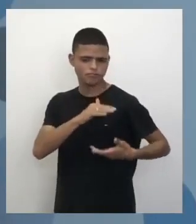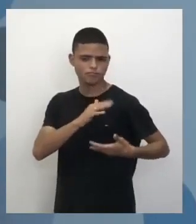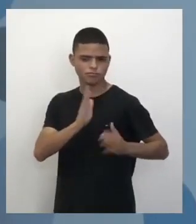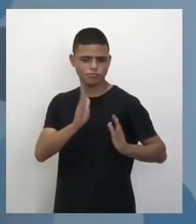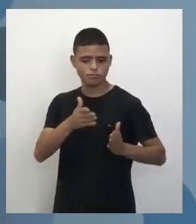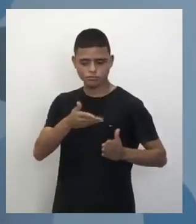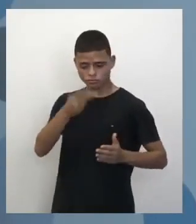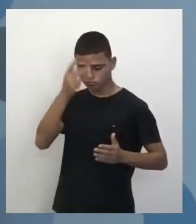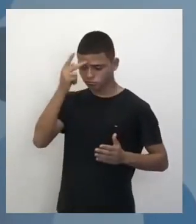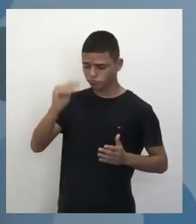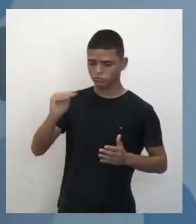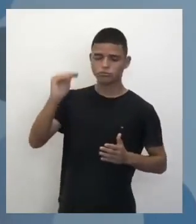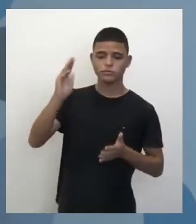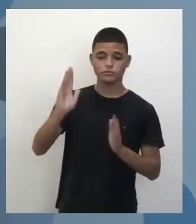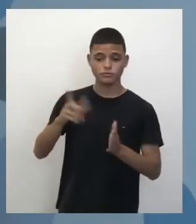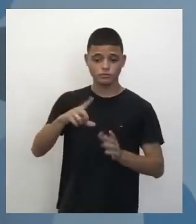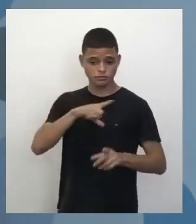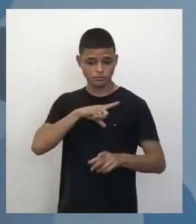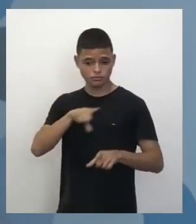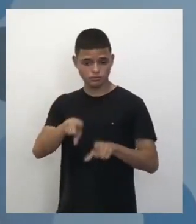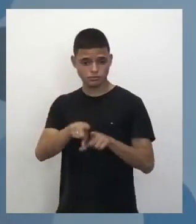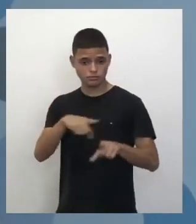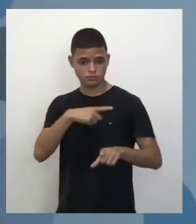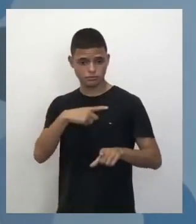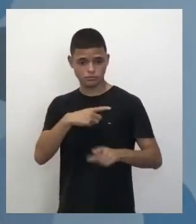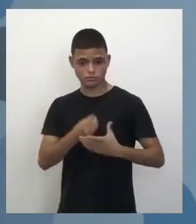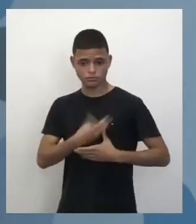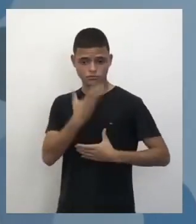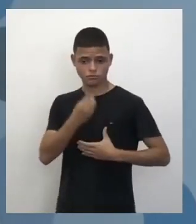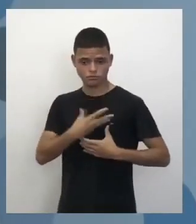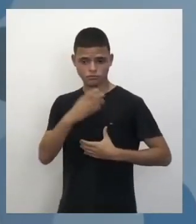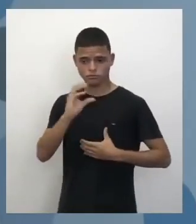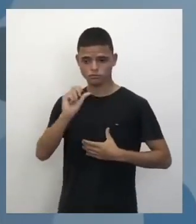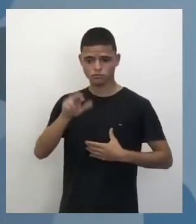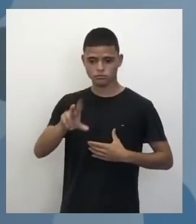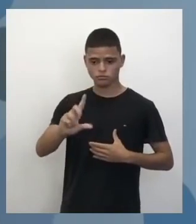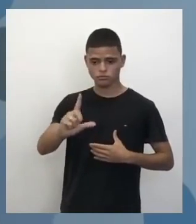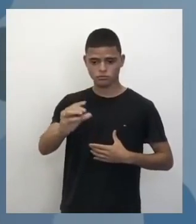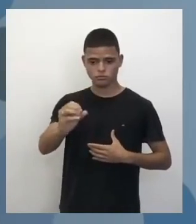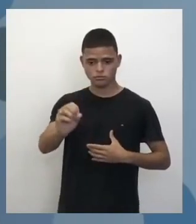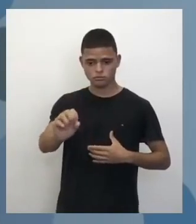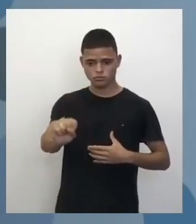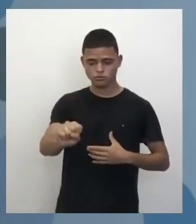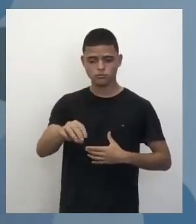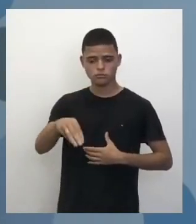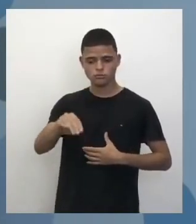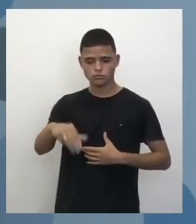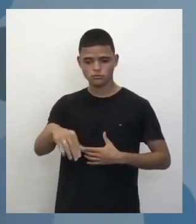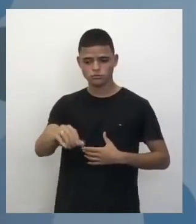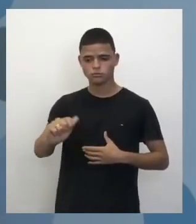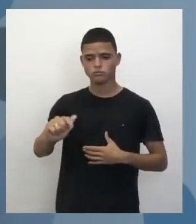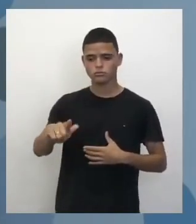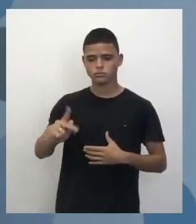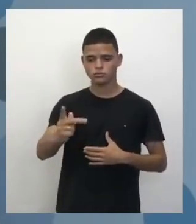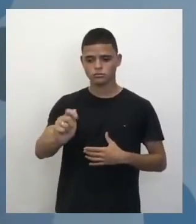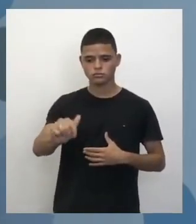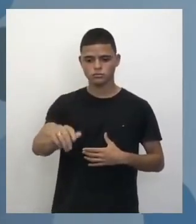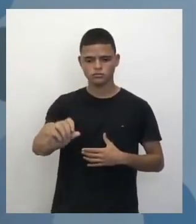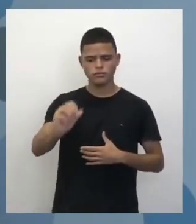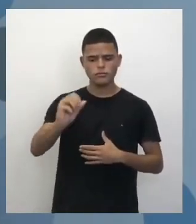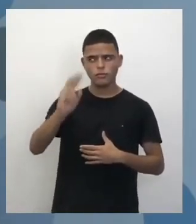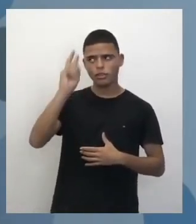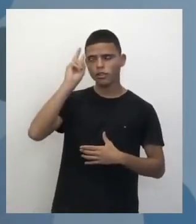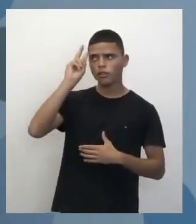adulto. Tem um outro poema do Carlos Drummond chamado Confissão de Itabirano, Confissão de Itabirano, onde Drummond